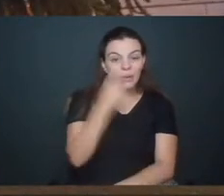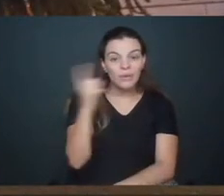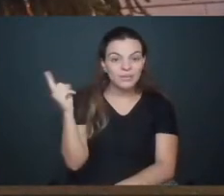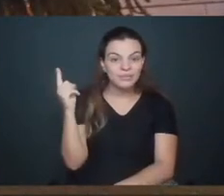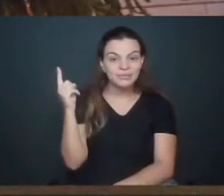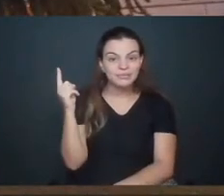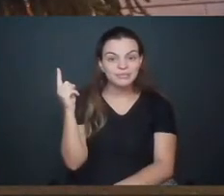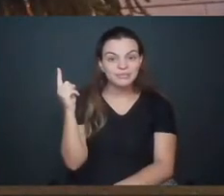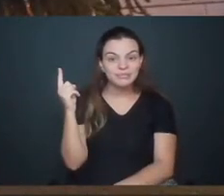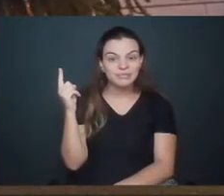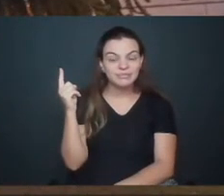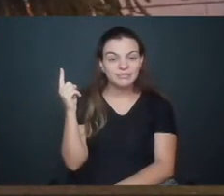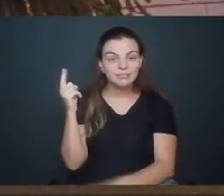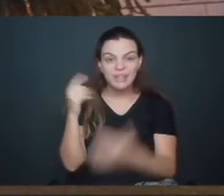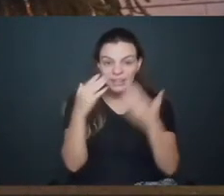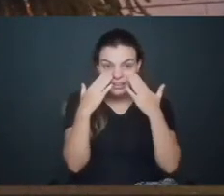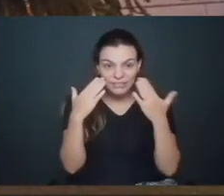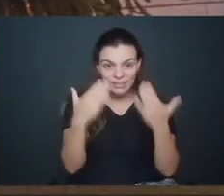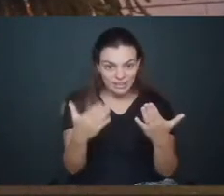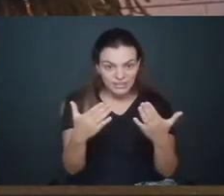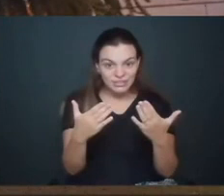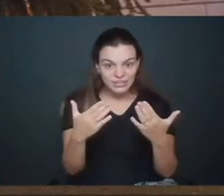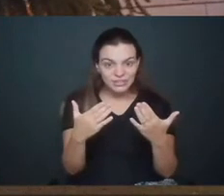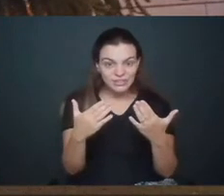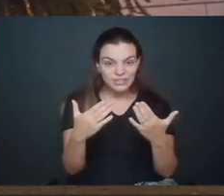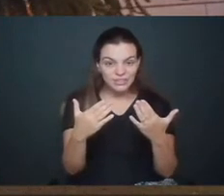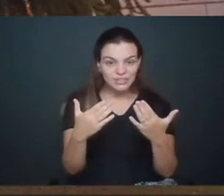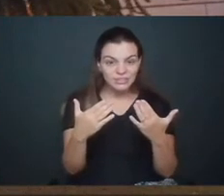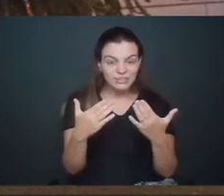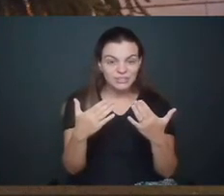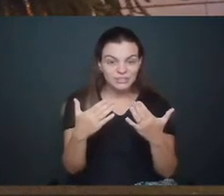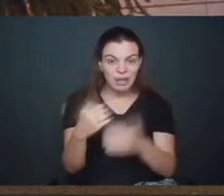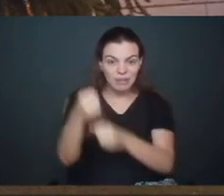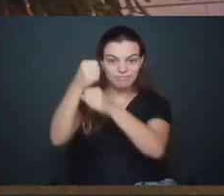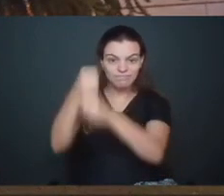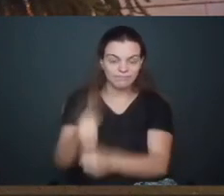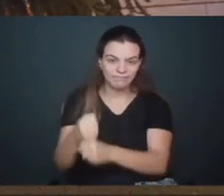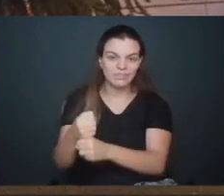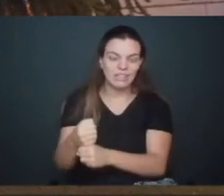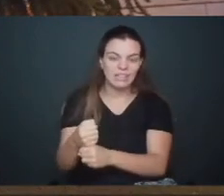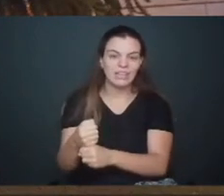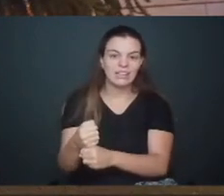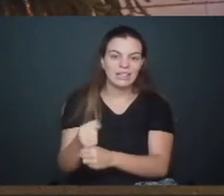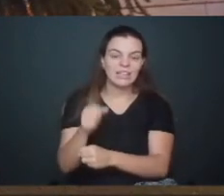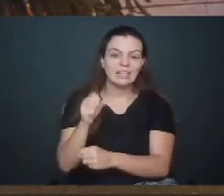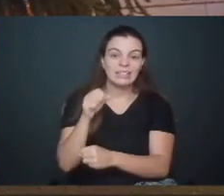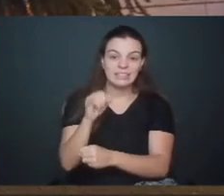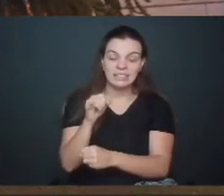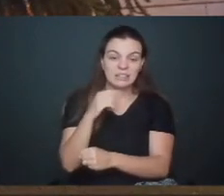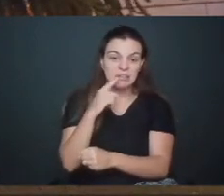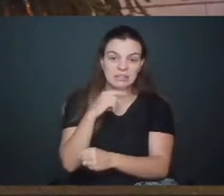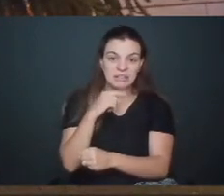está lá em frente à Sociedade Garibaldi. Pinheiro enxertado, que se não der botões florais esse ano, vai dar ano que